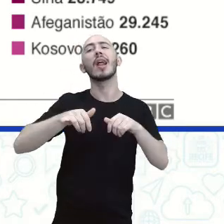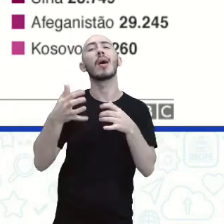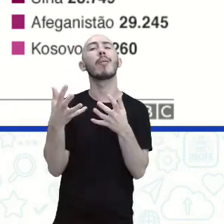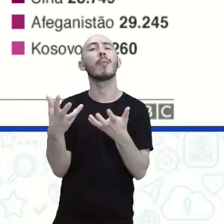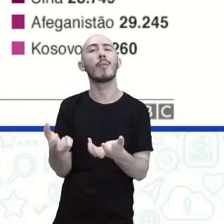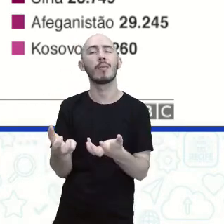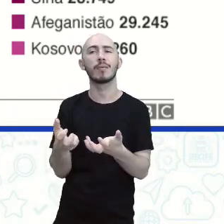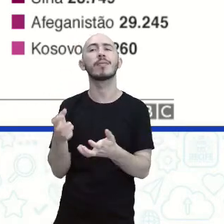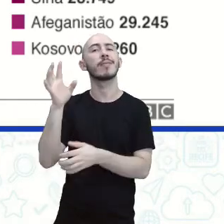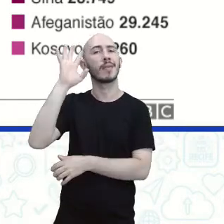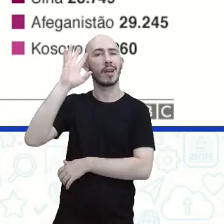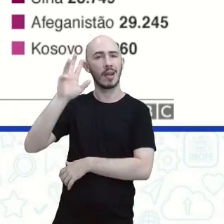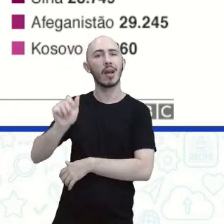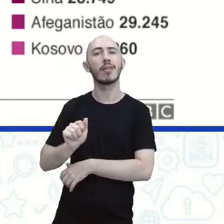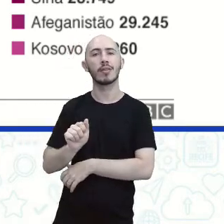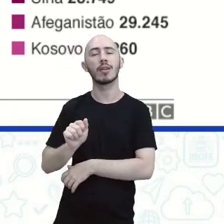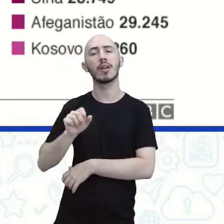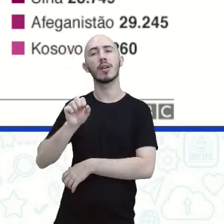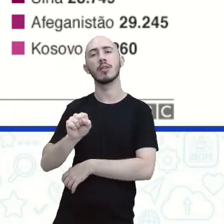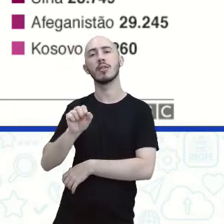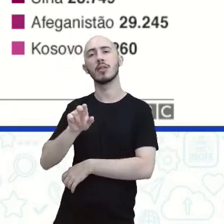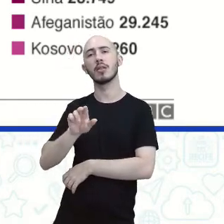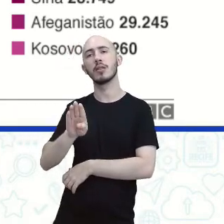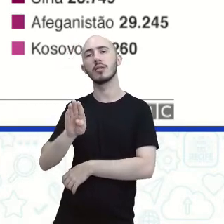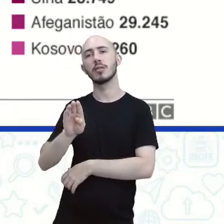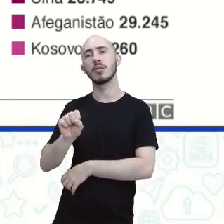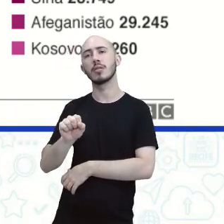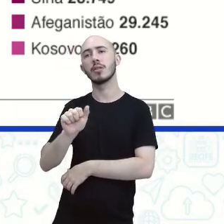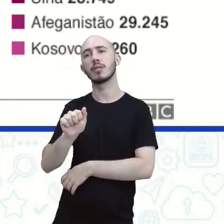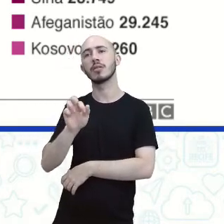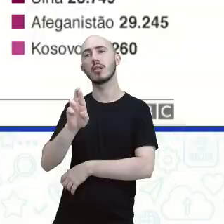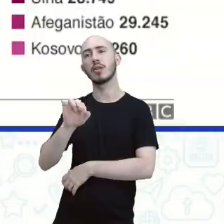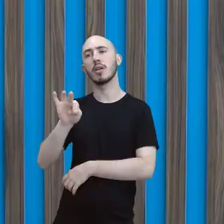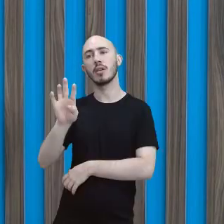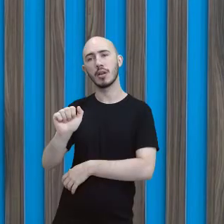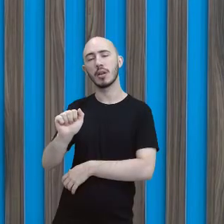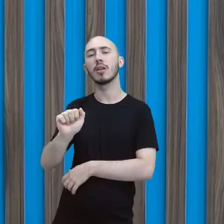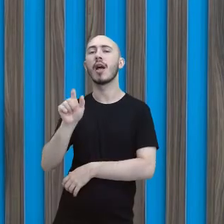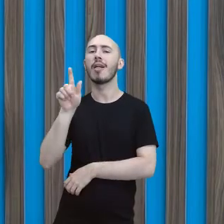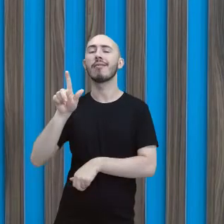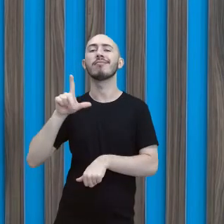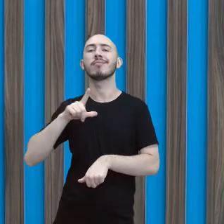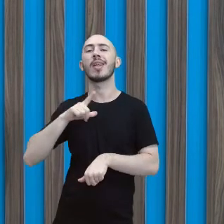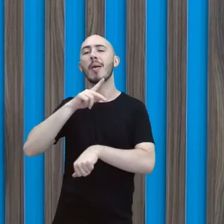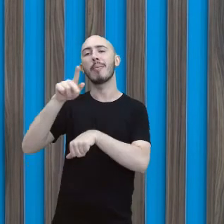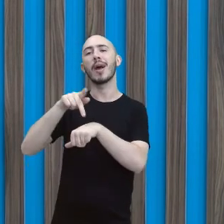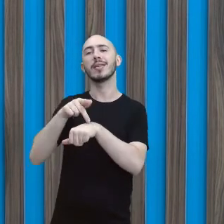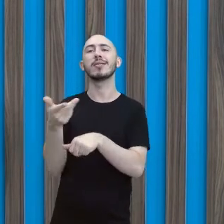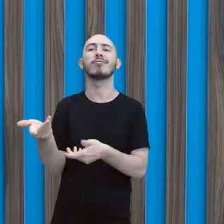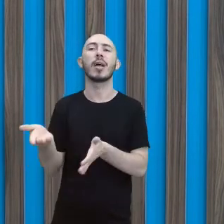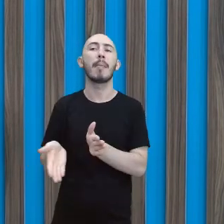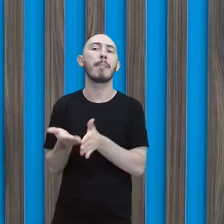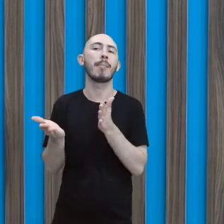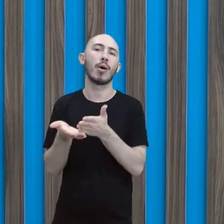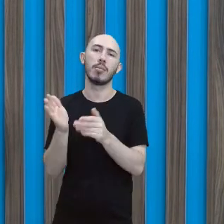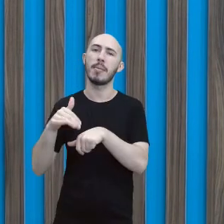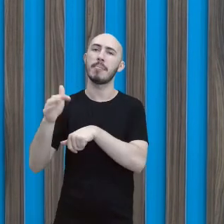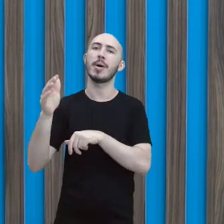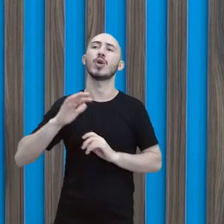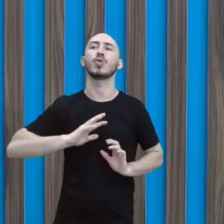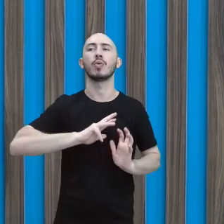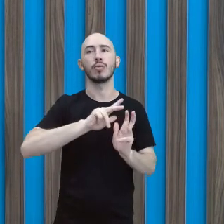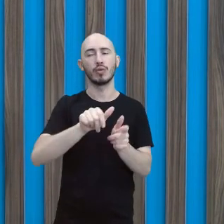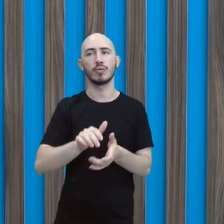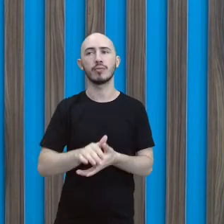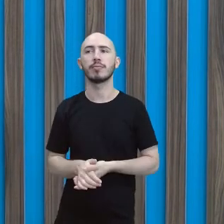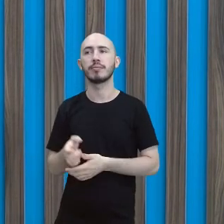África subsaariana, que é justamente a área que tem os países mais pobres do mundo. Aí a Síria, Afeganistão e Paquistão